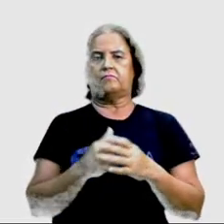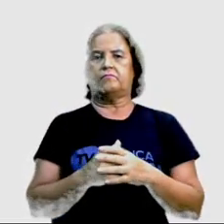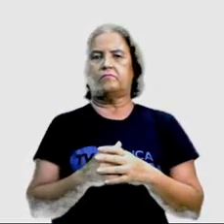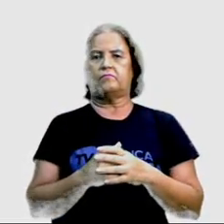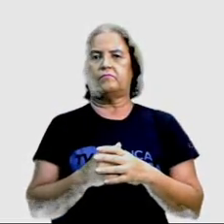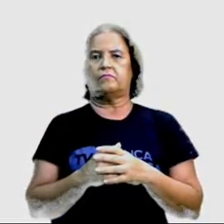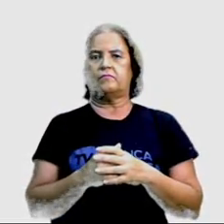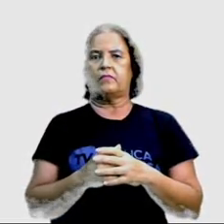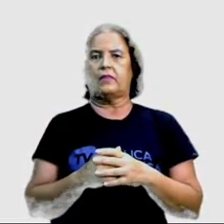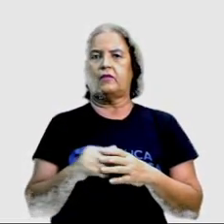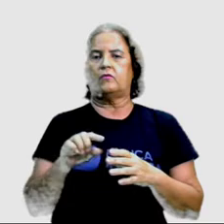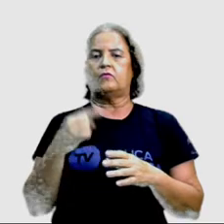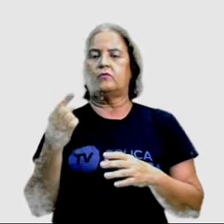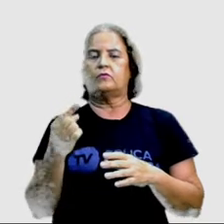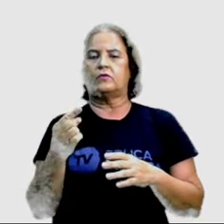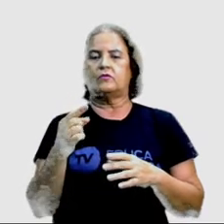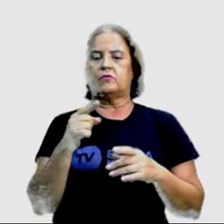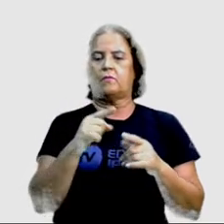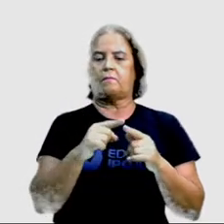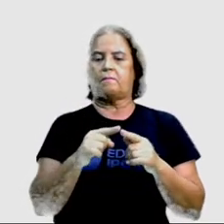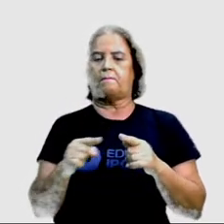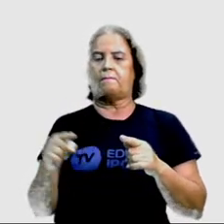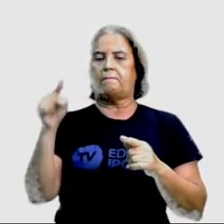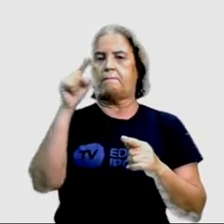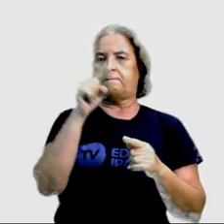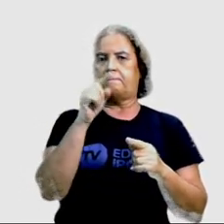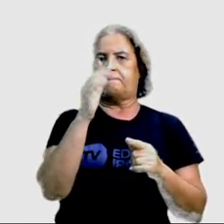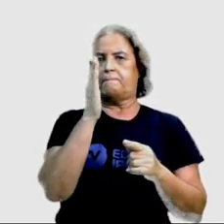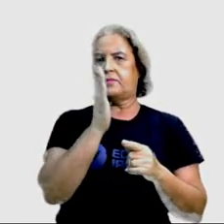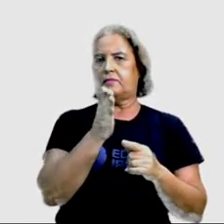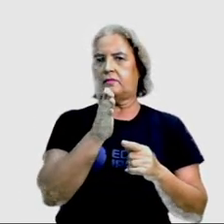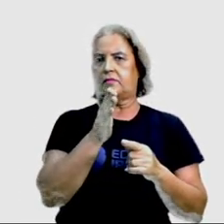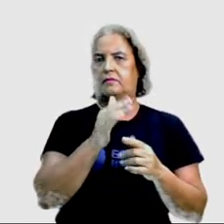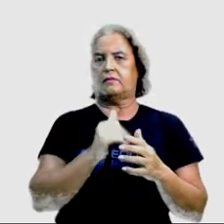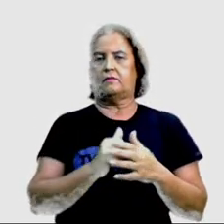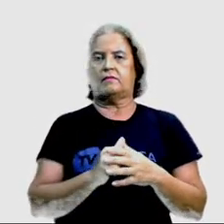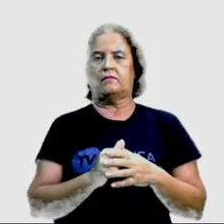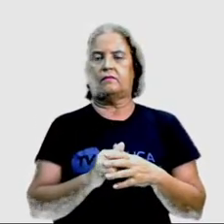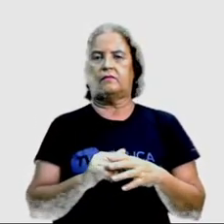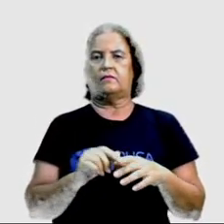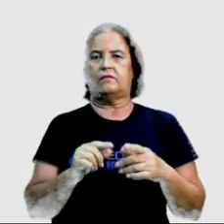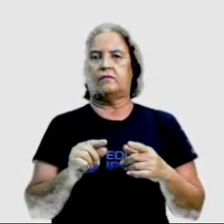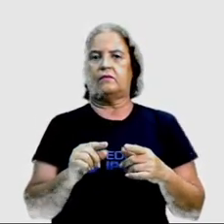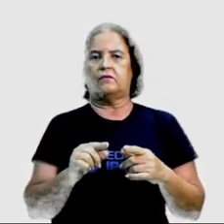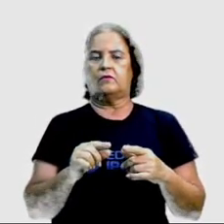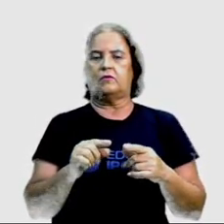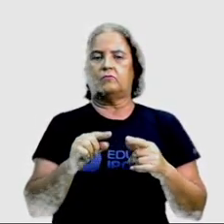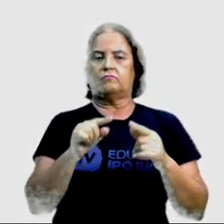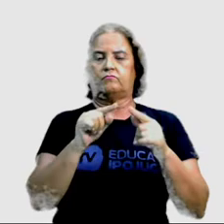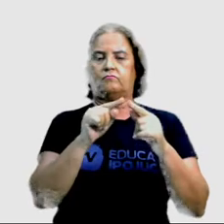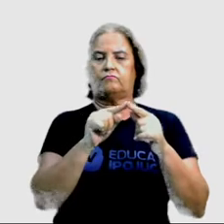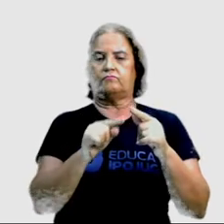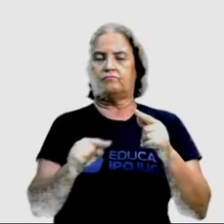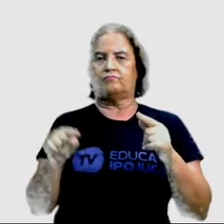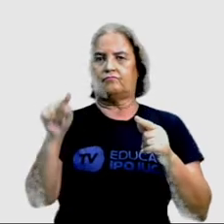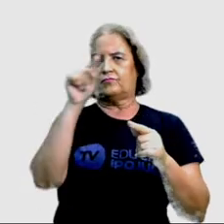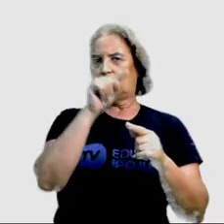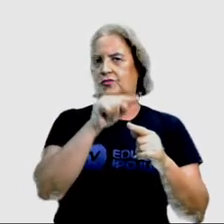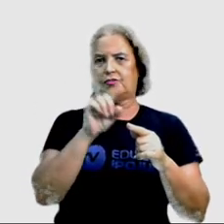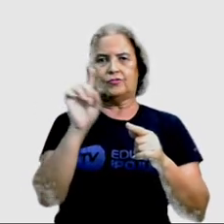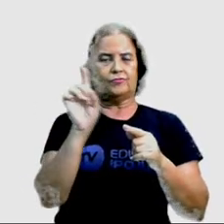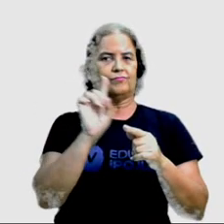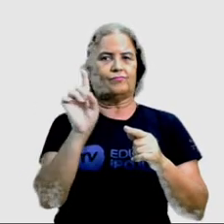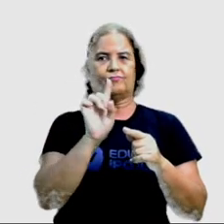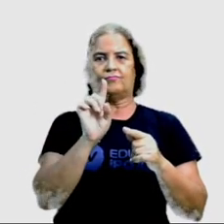ser metade. E, como exemplo, nós temos o semicircle do semicírculo.